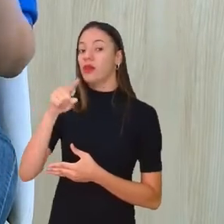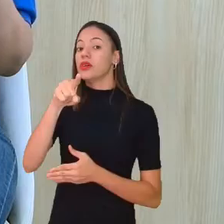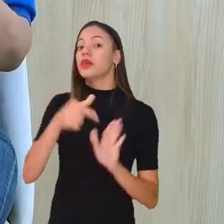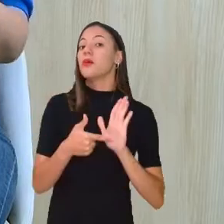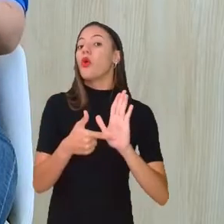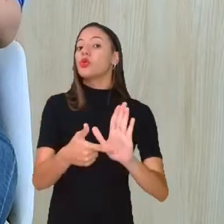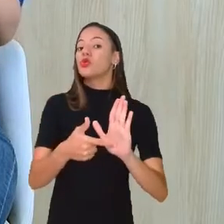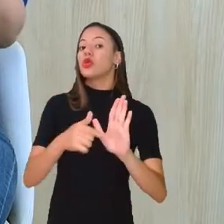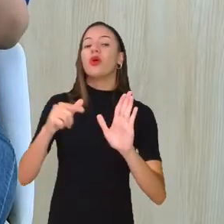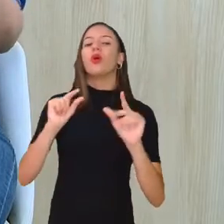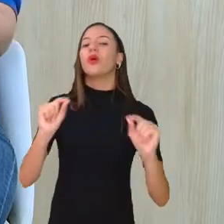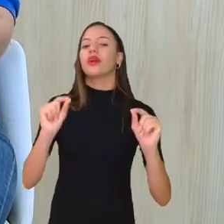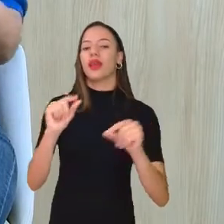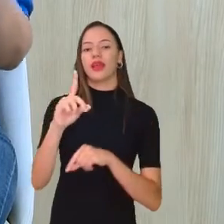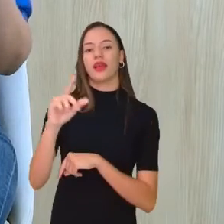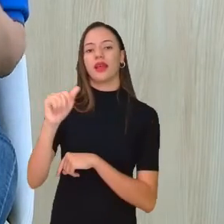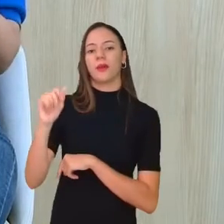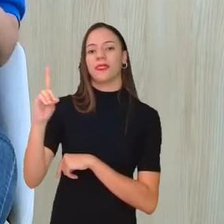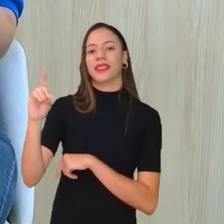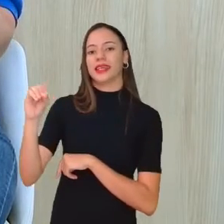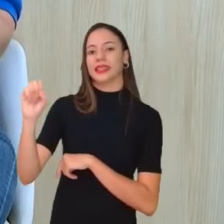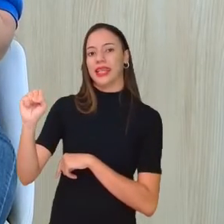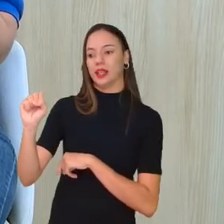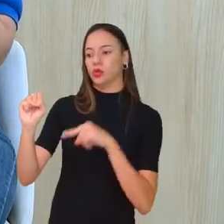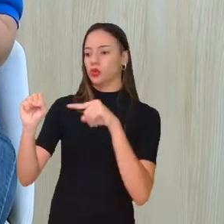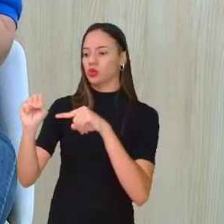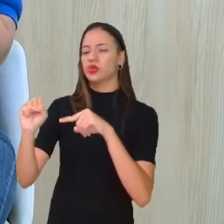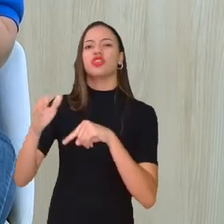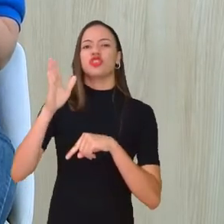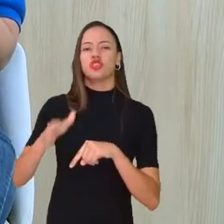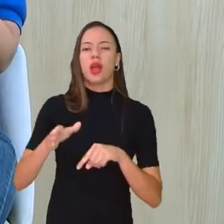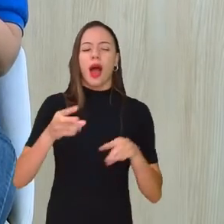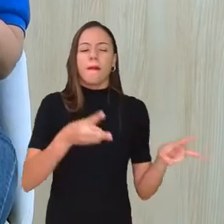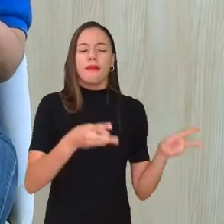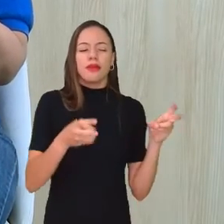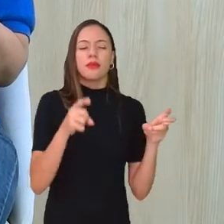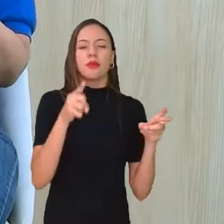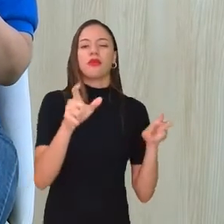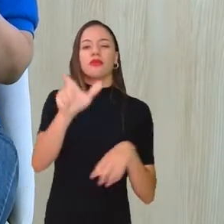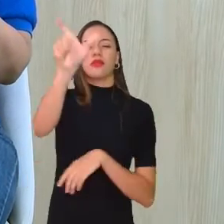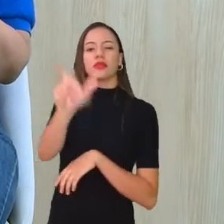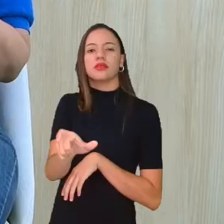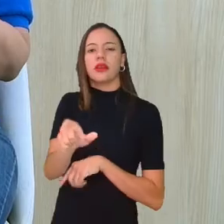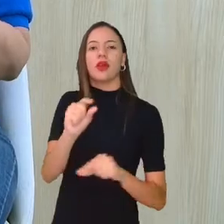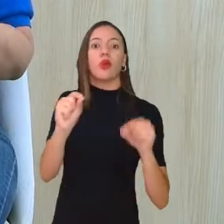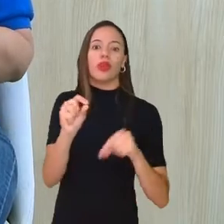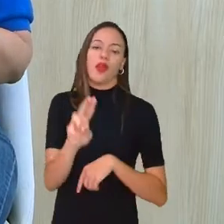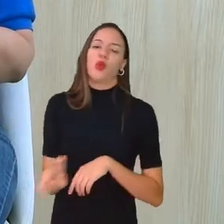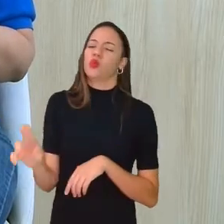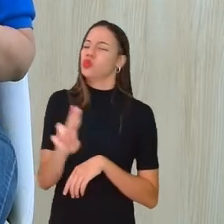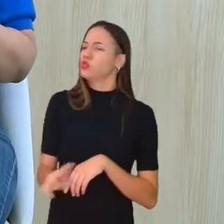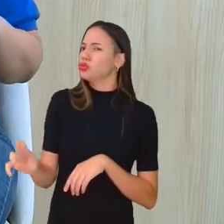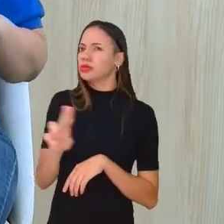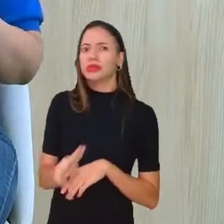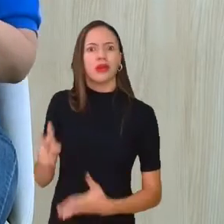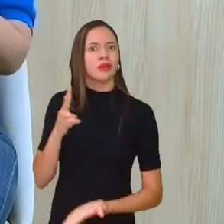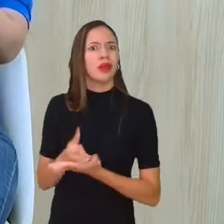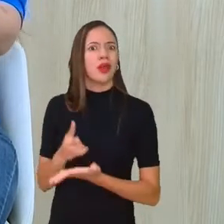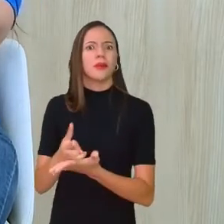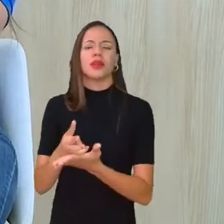dados, né? Na era dos dados, já se reconheceu de que você é um usuário muito